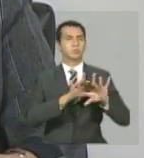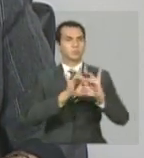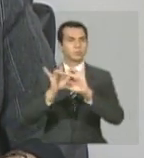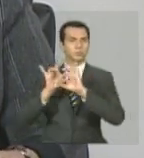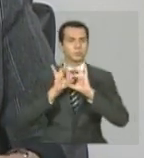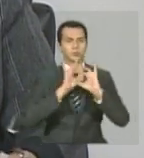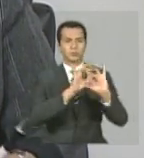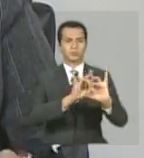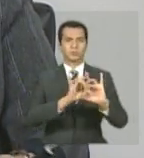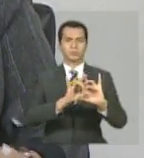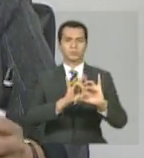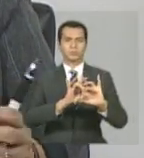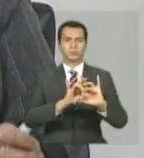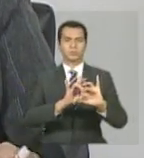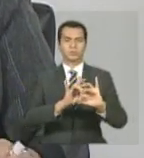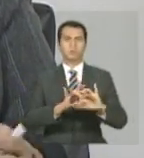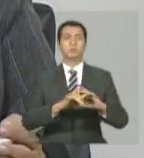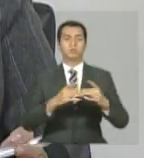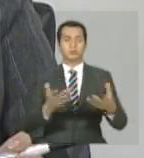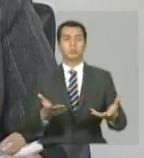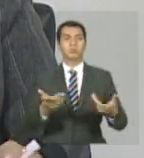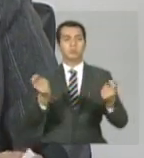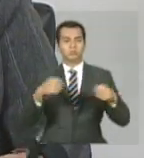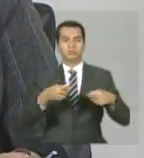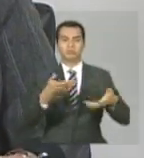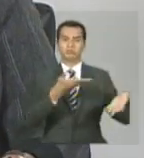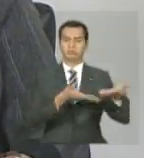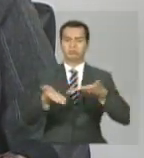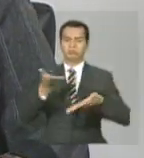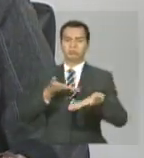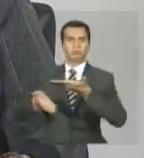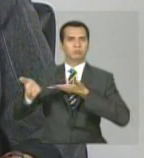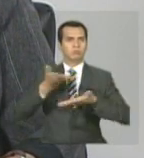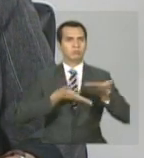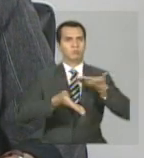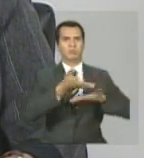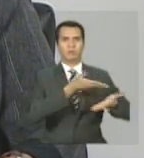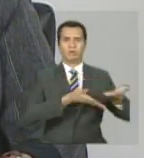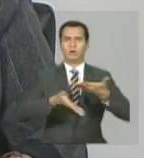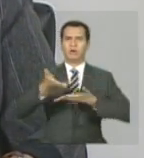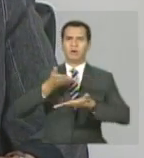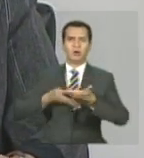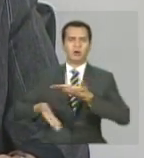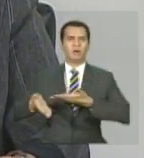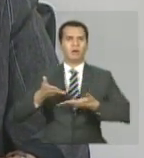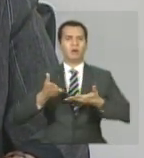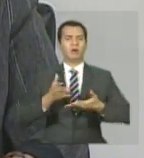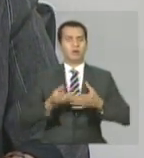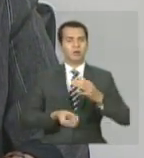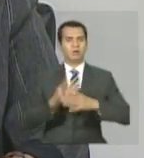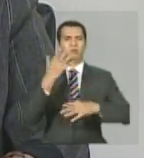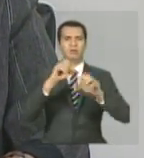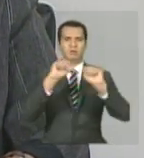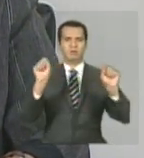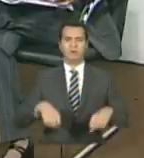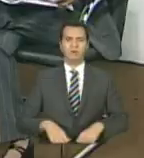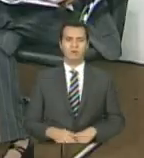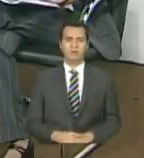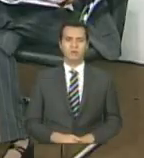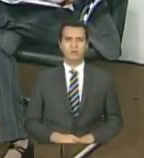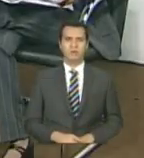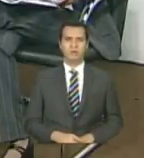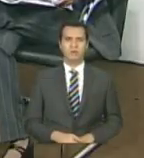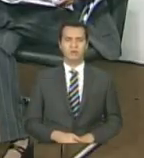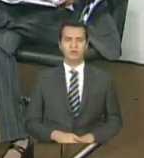né, junto com no plano nacional, se articulam na implantação desse importante sistema. Maria Emília, obrigado pela